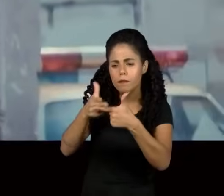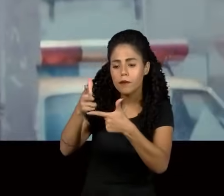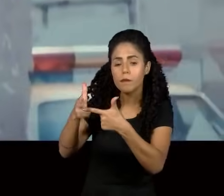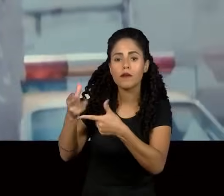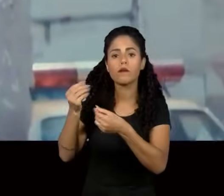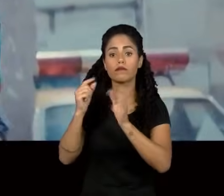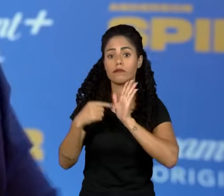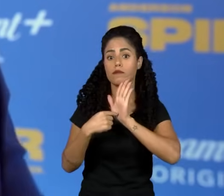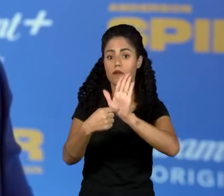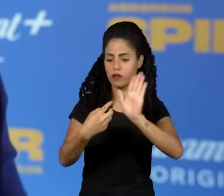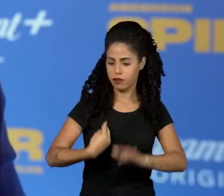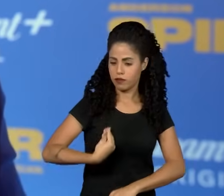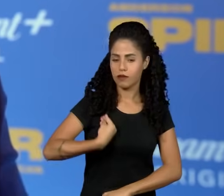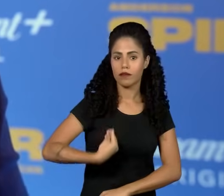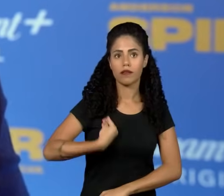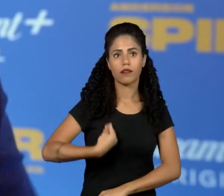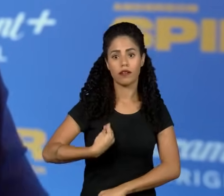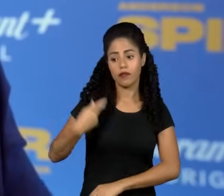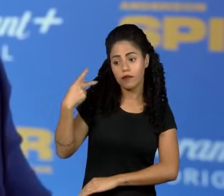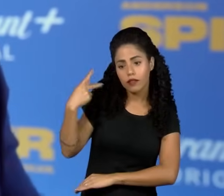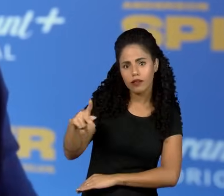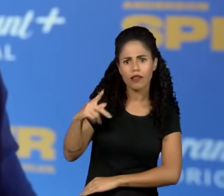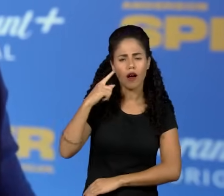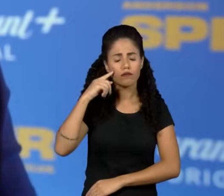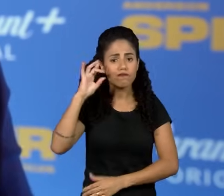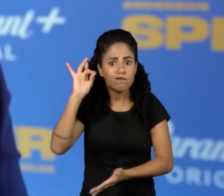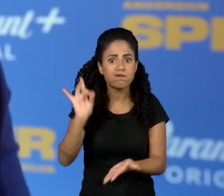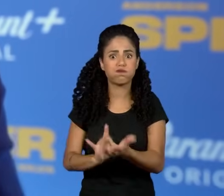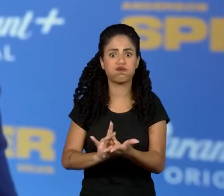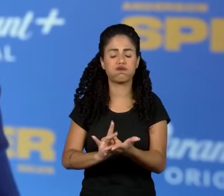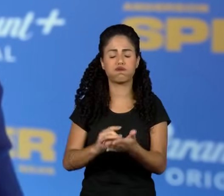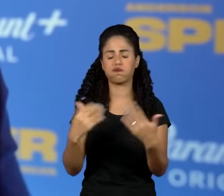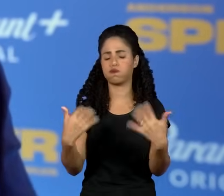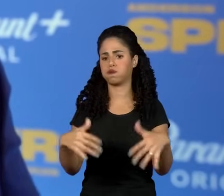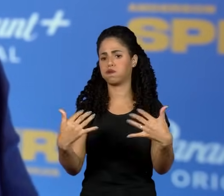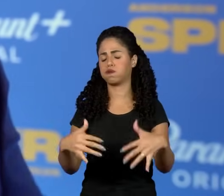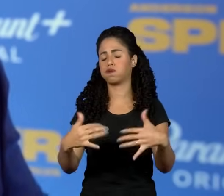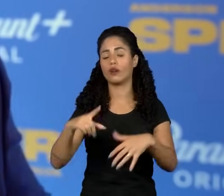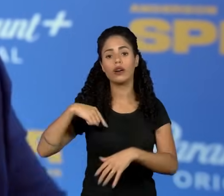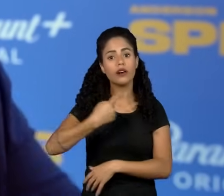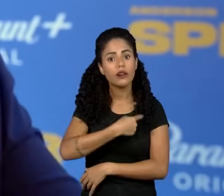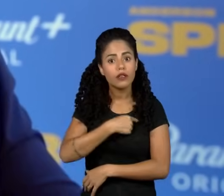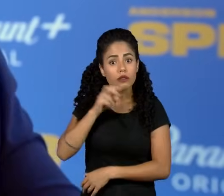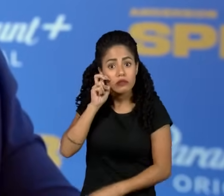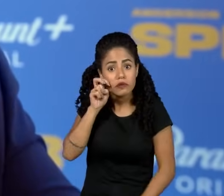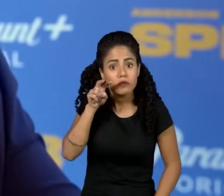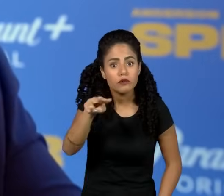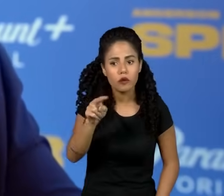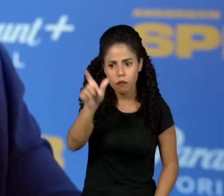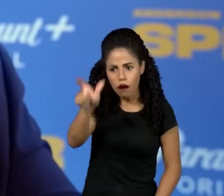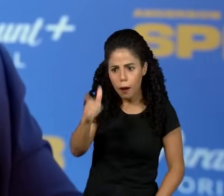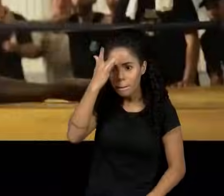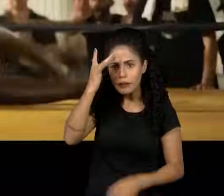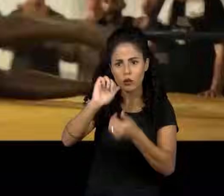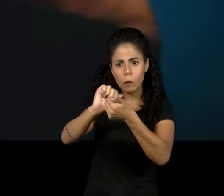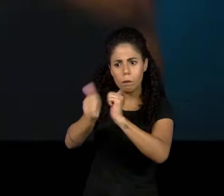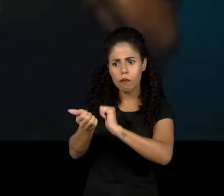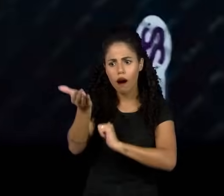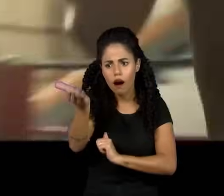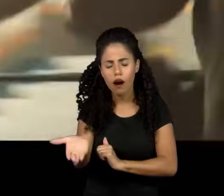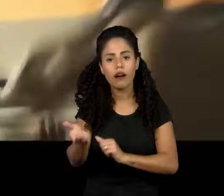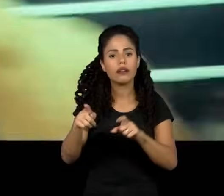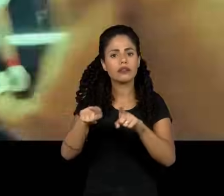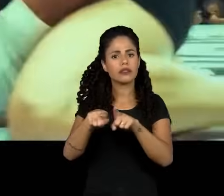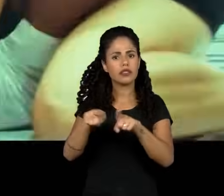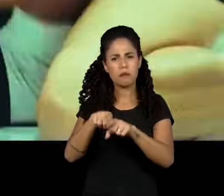Anderson Silva, a biografia do Anderson Silva, é muito real, a gente vê o atleta, né? A gente não só vê o atleta,